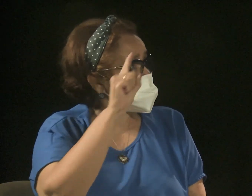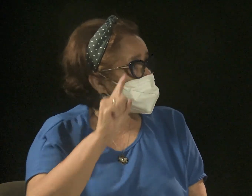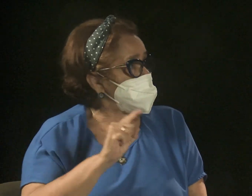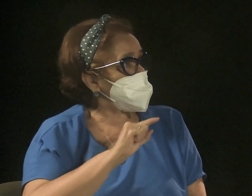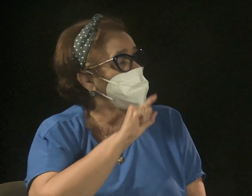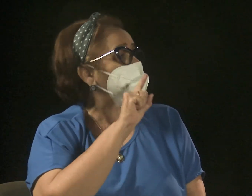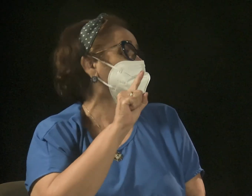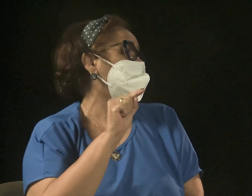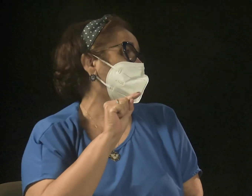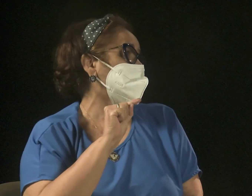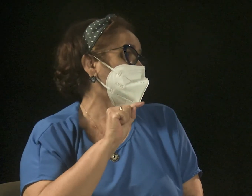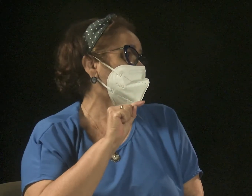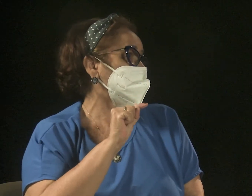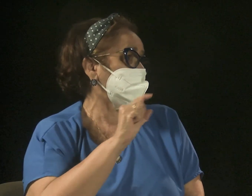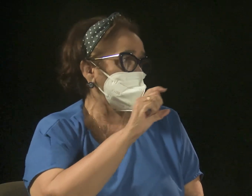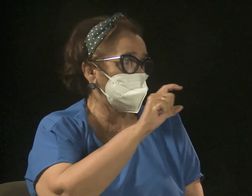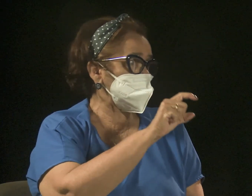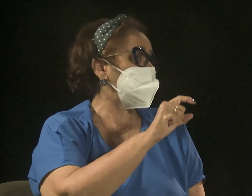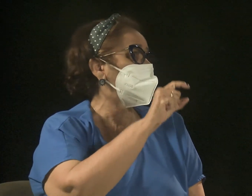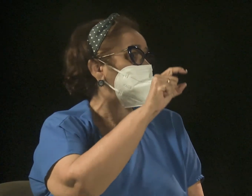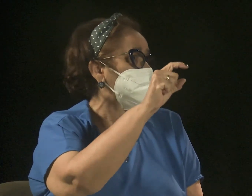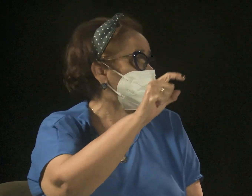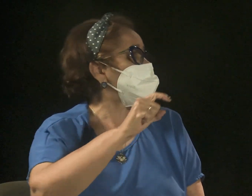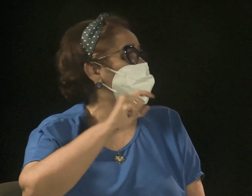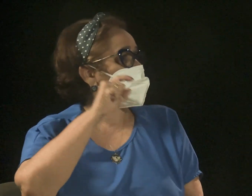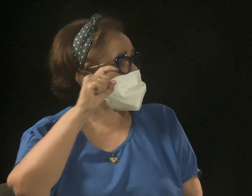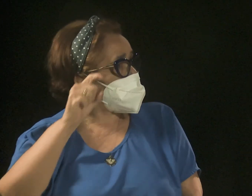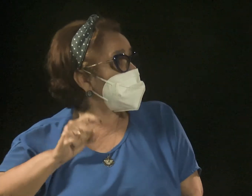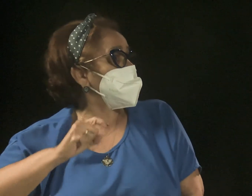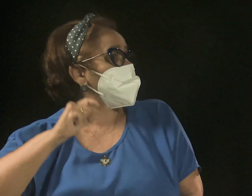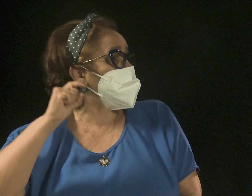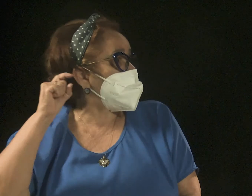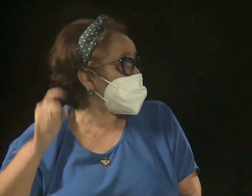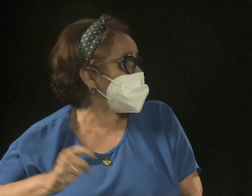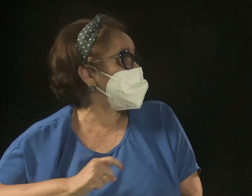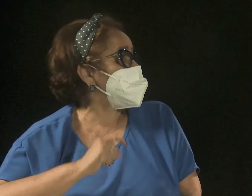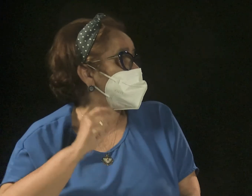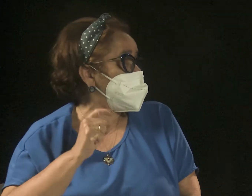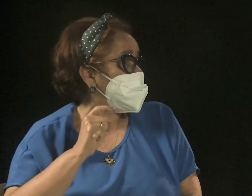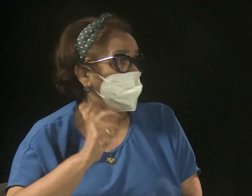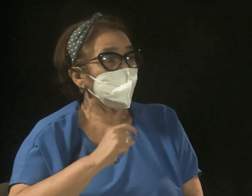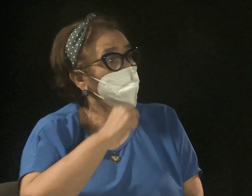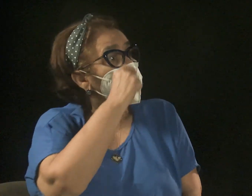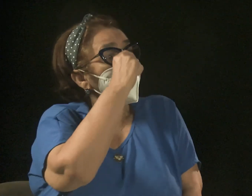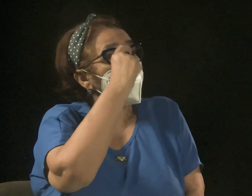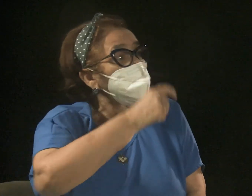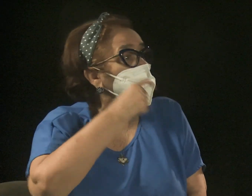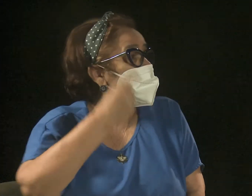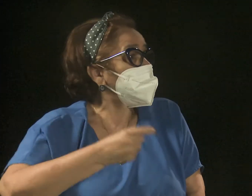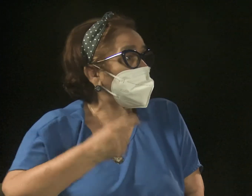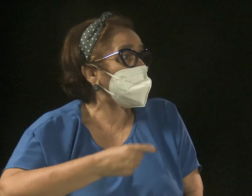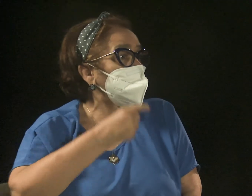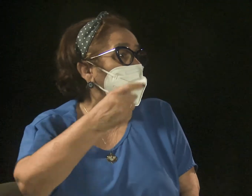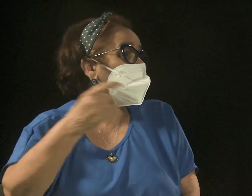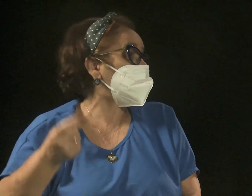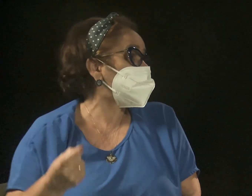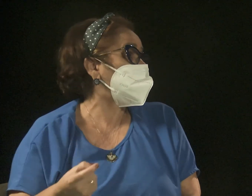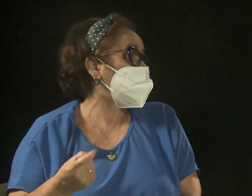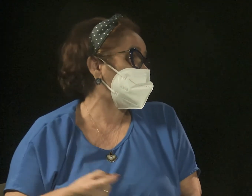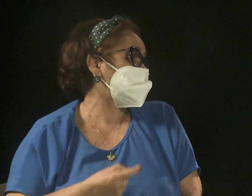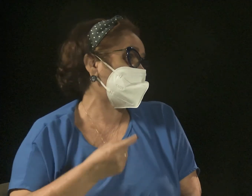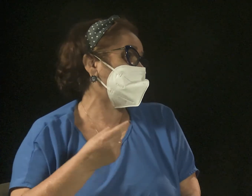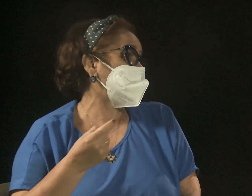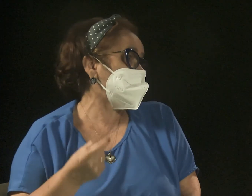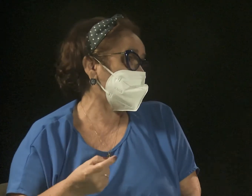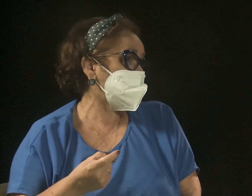promover um desenvolvimento integral da criança, no aspecto físico, social, emocional, afetivo, e mais do que ninguém um